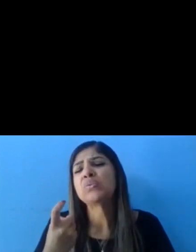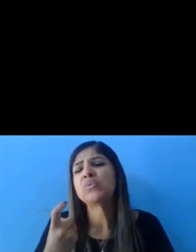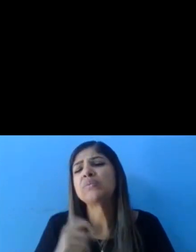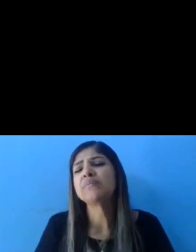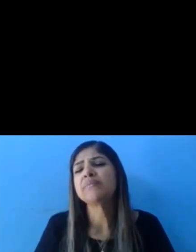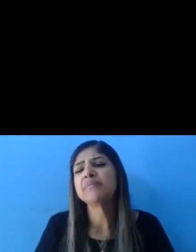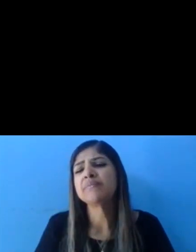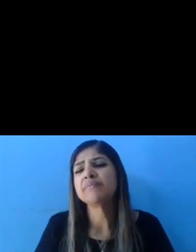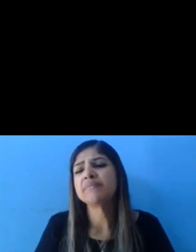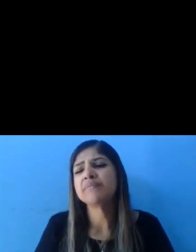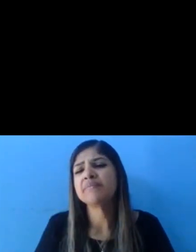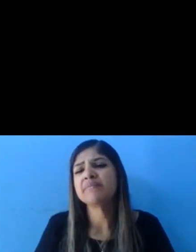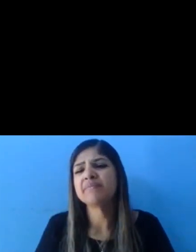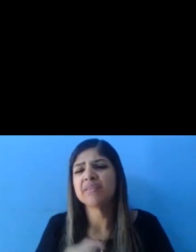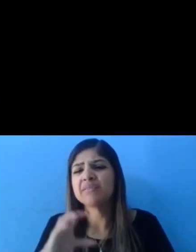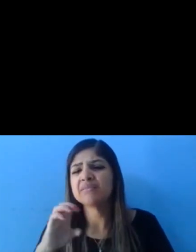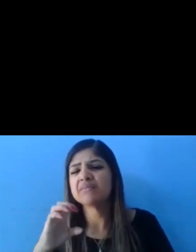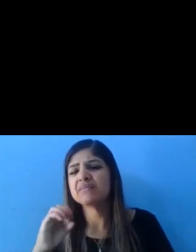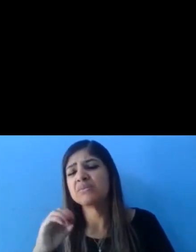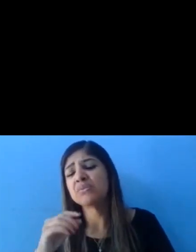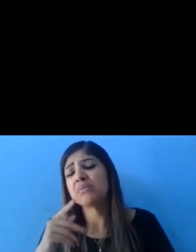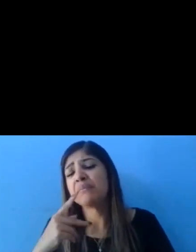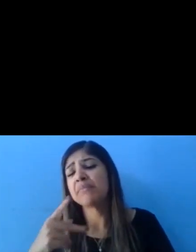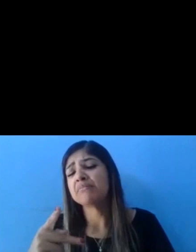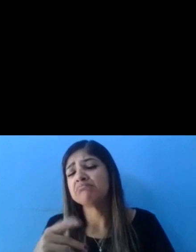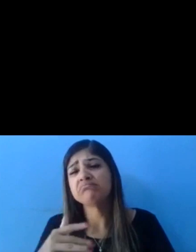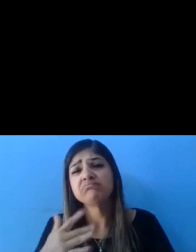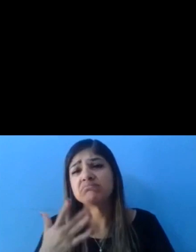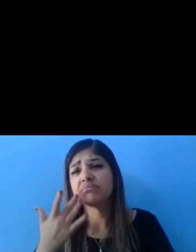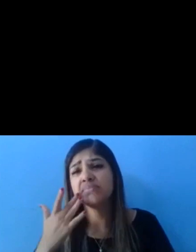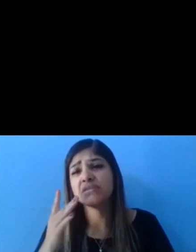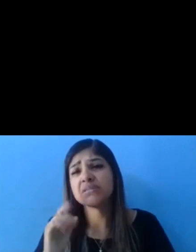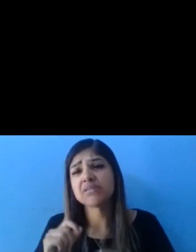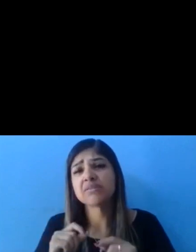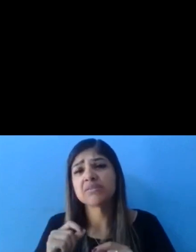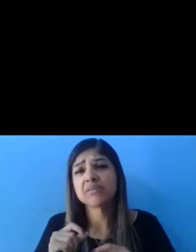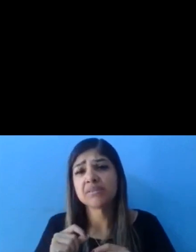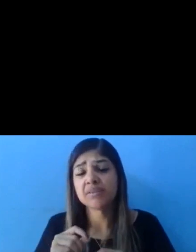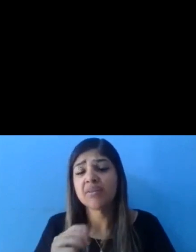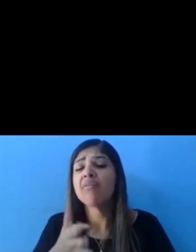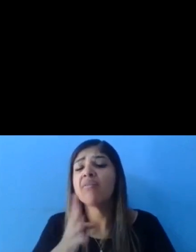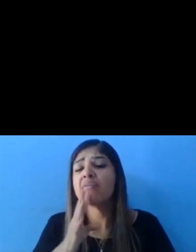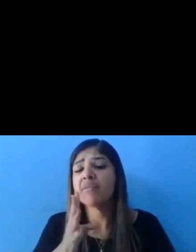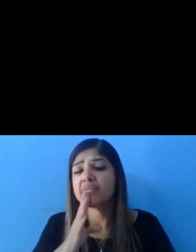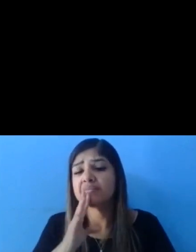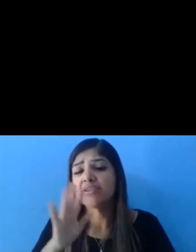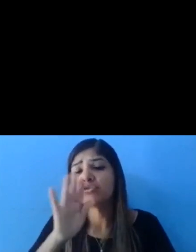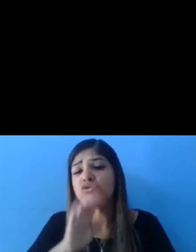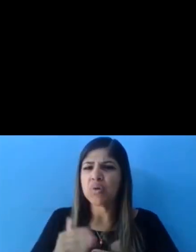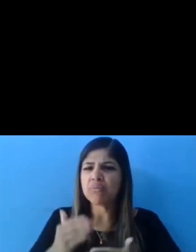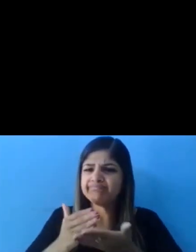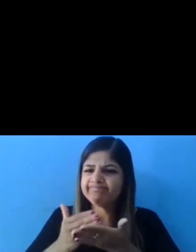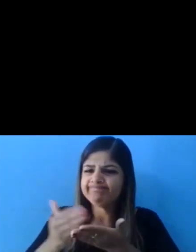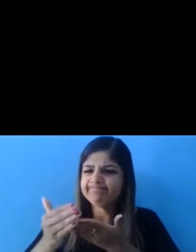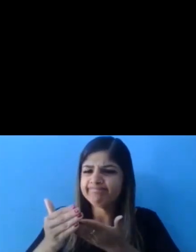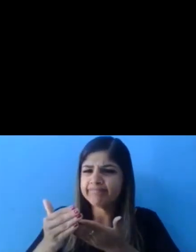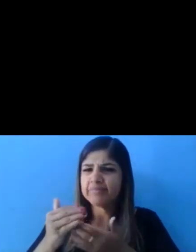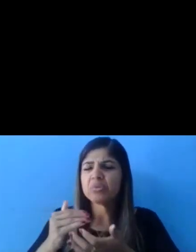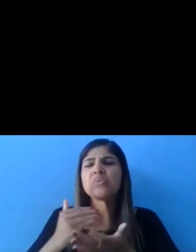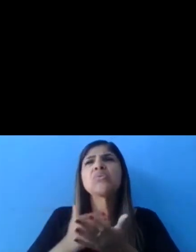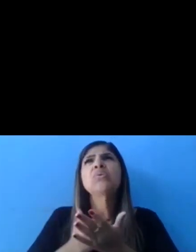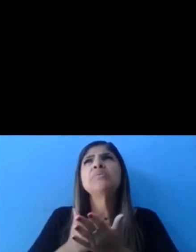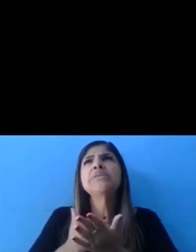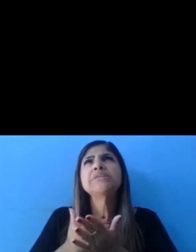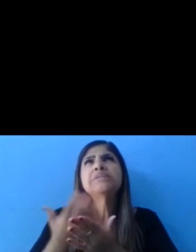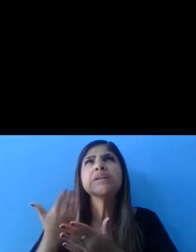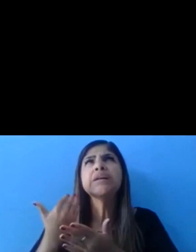marketing, aí você vira CEO, você não entende nada de contabilidade. Então, ter um conhecimento funcional genérico é super importante. Quando eu comecei,